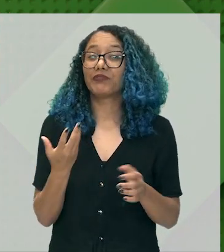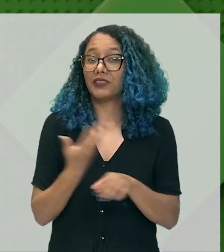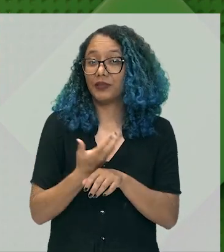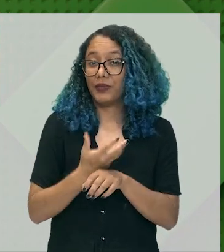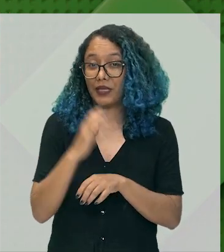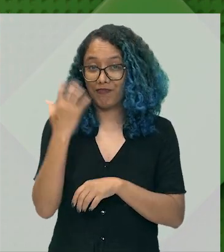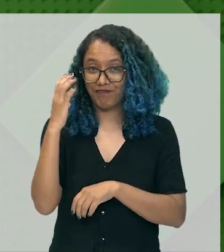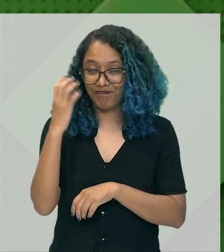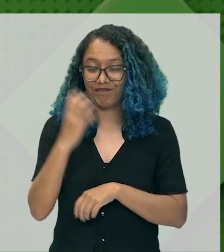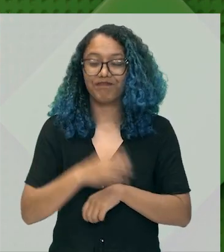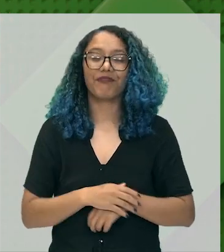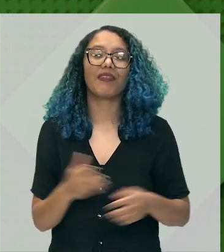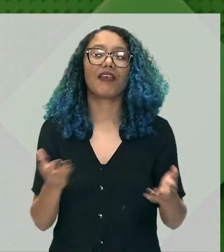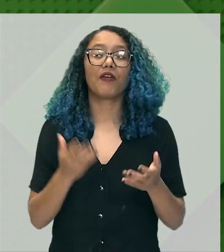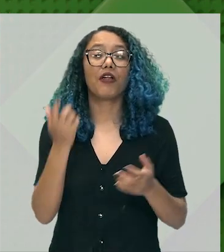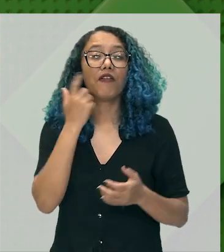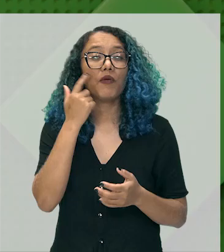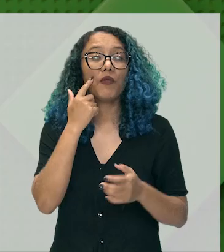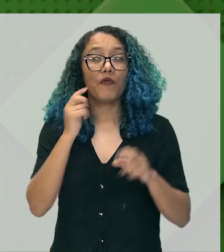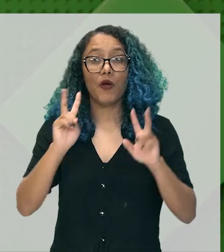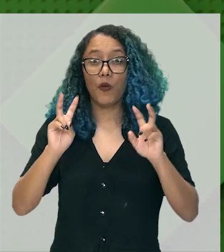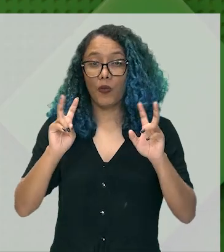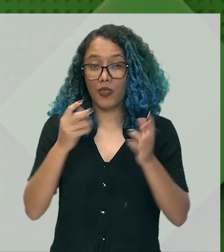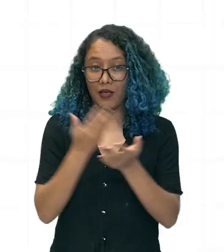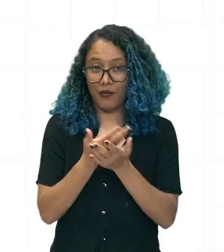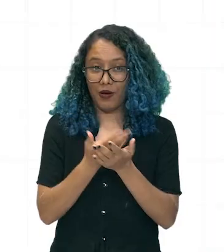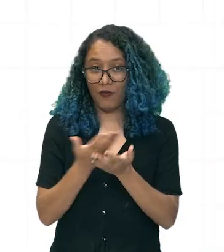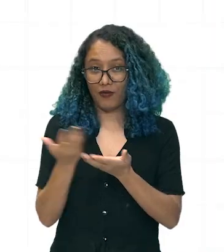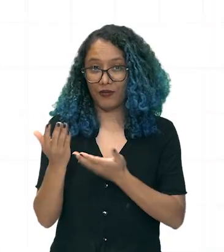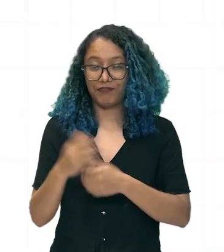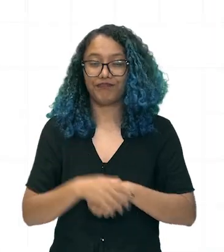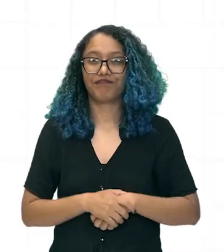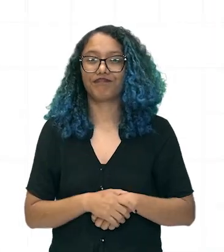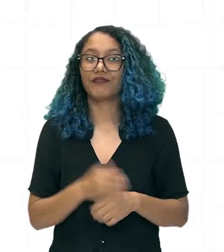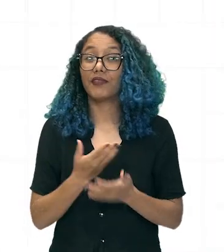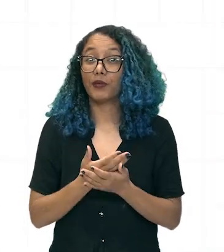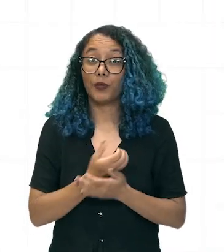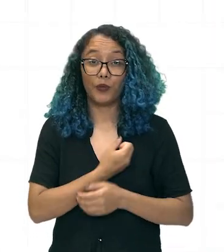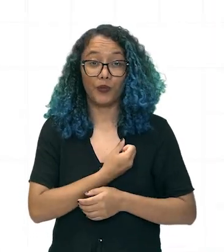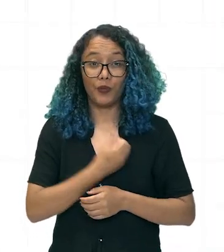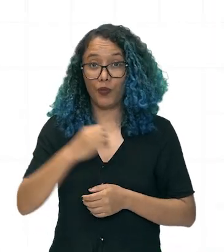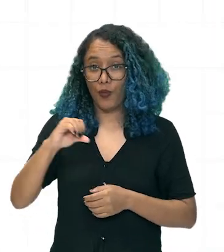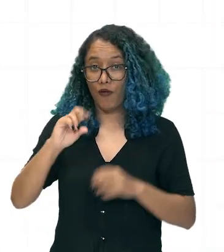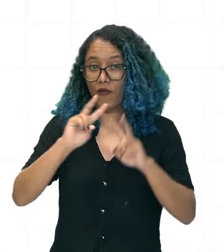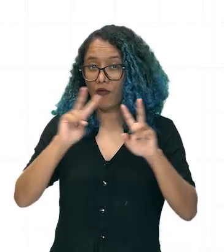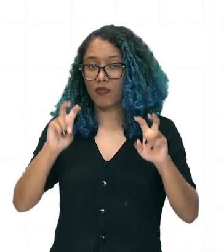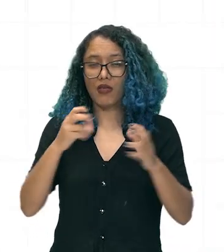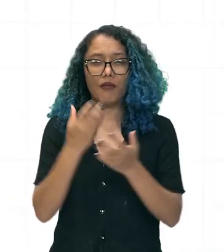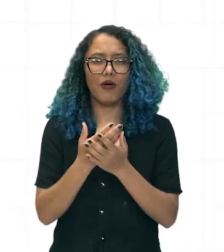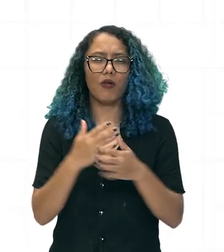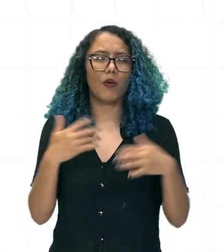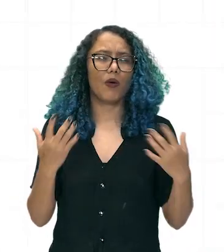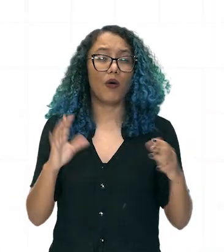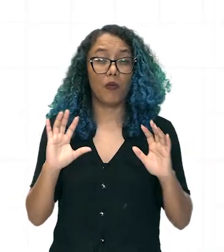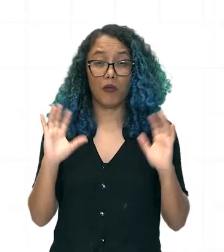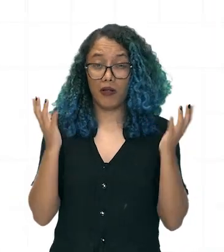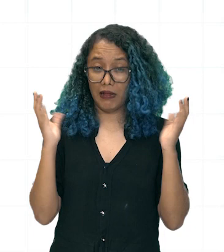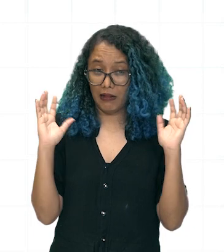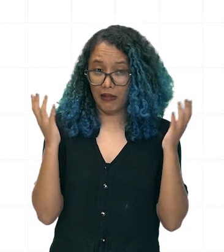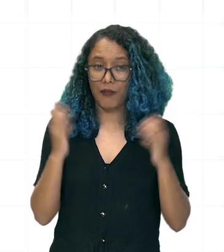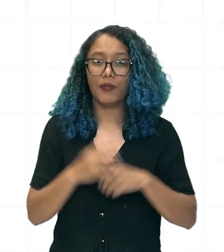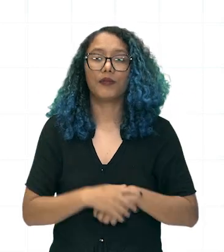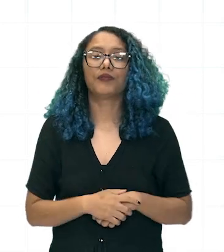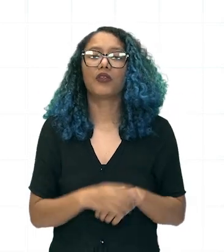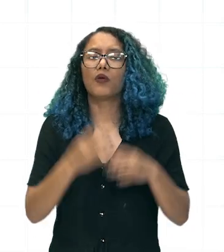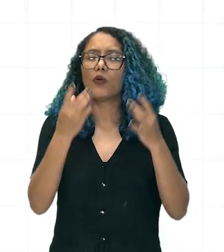de Ciências, e vamos ver aí o assunto da nossa aula. Aula 9, objeto de conhecimento,